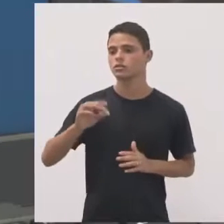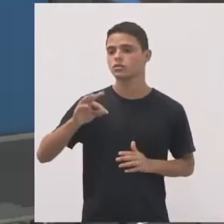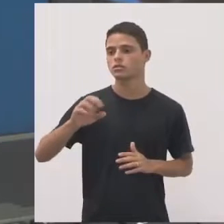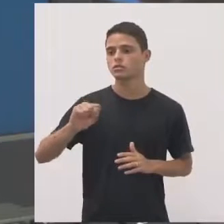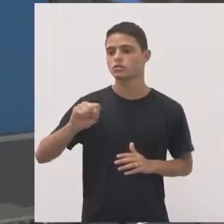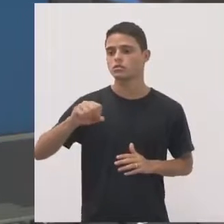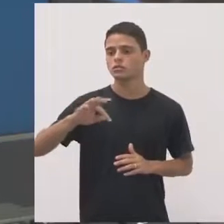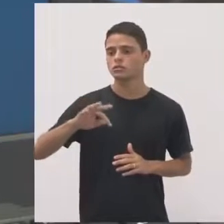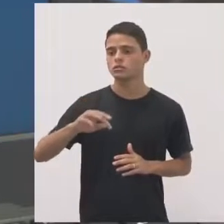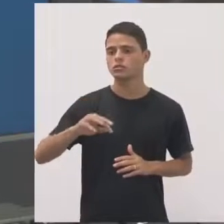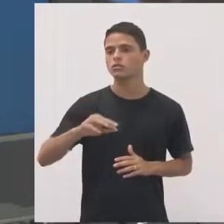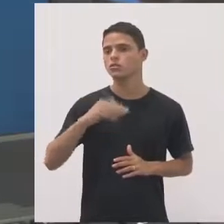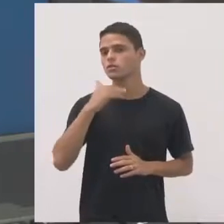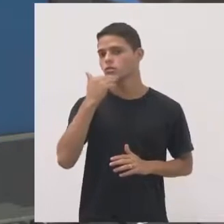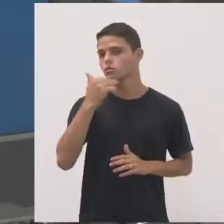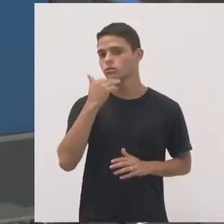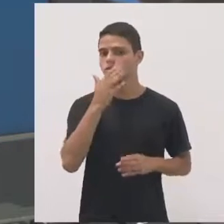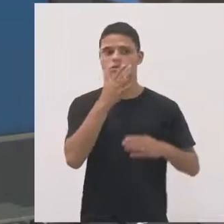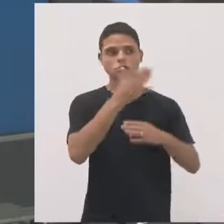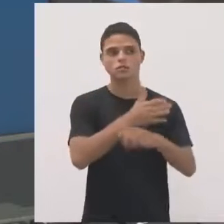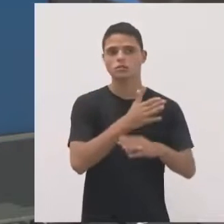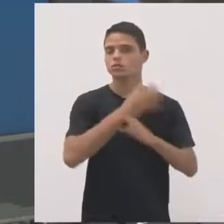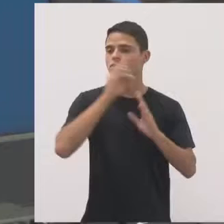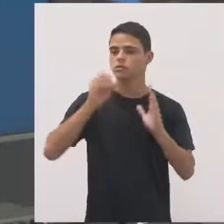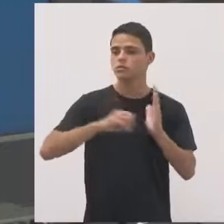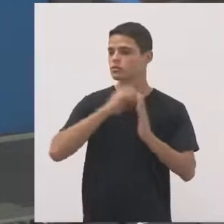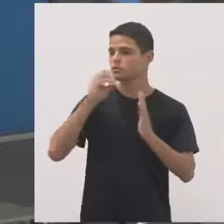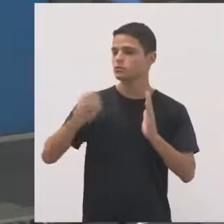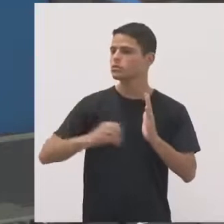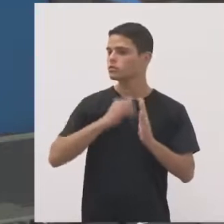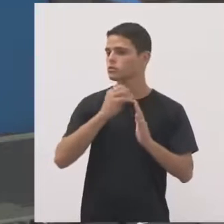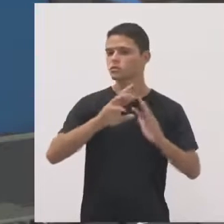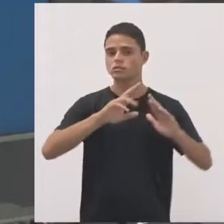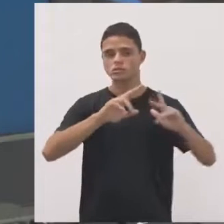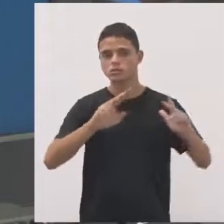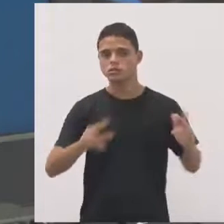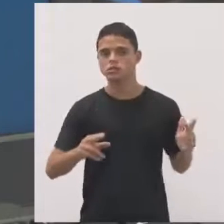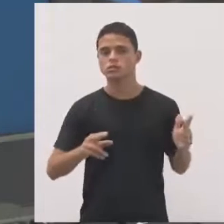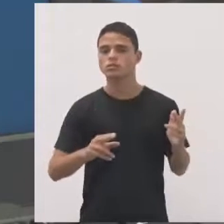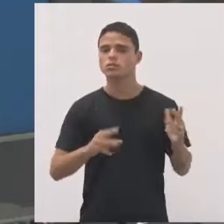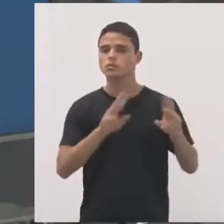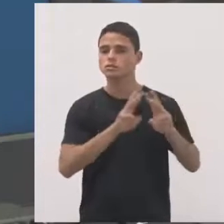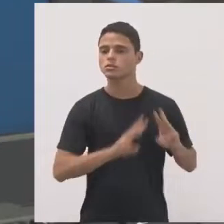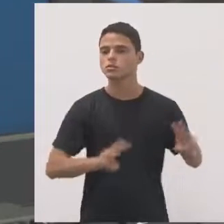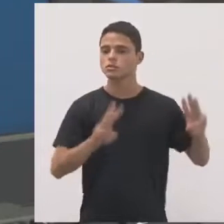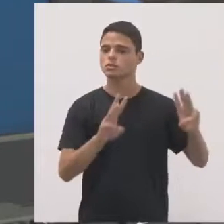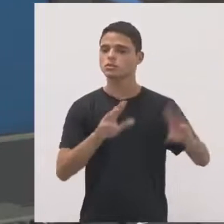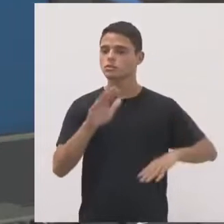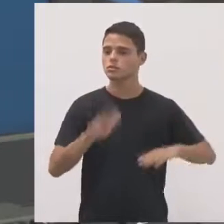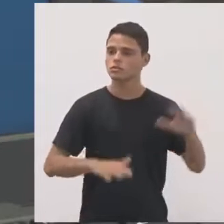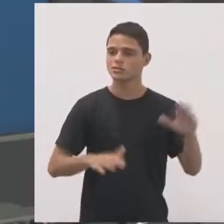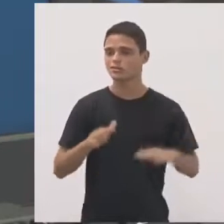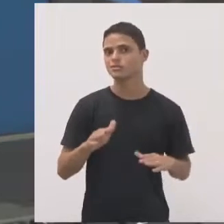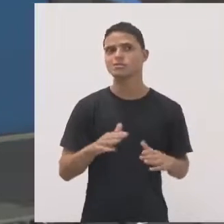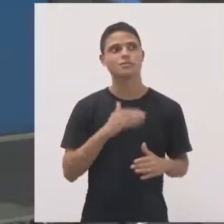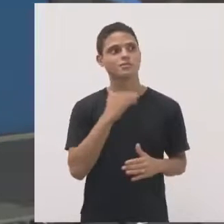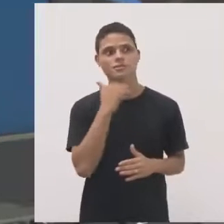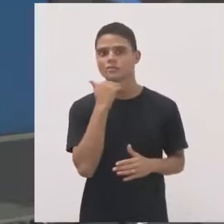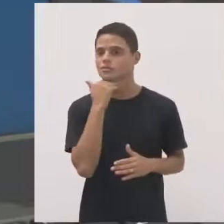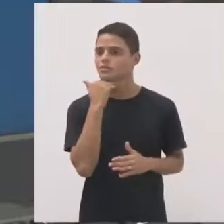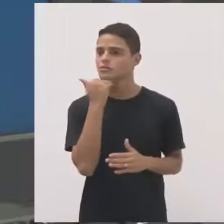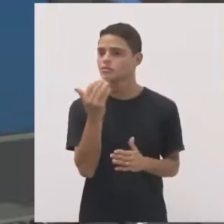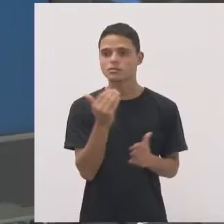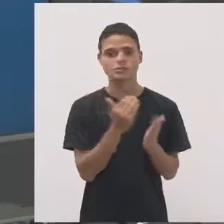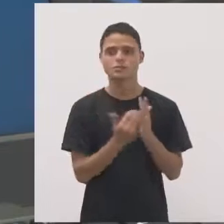só que ele não estava deixando entrar no centro de mídias, na sede, em alguns sites. Que a gente nem utiliza quase, que é o que mais utilizamos.